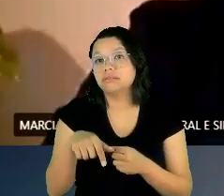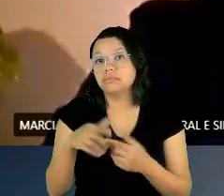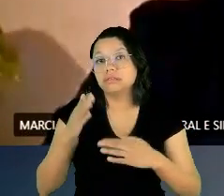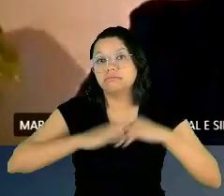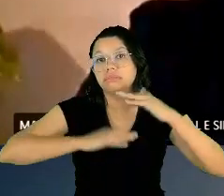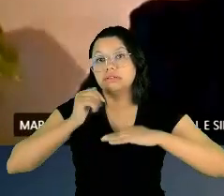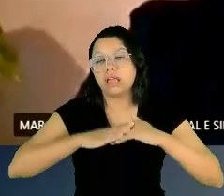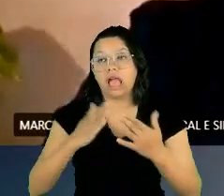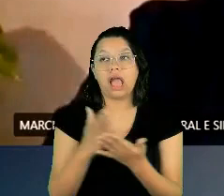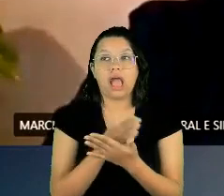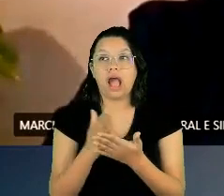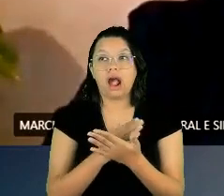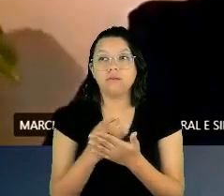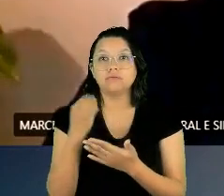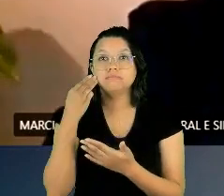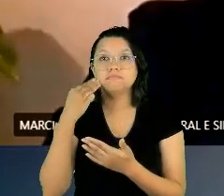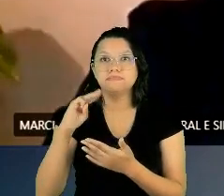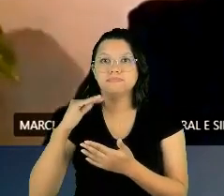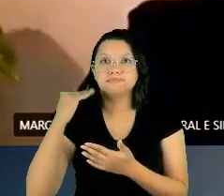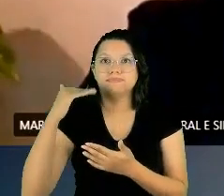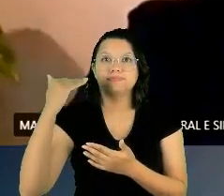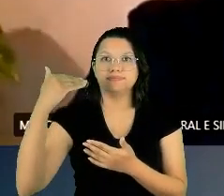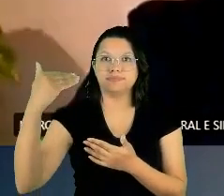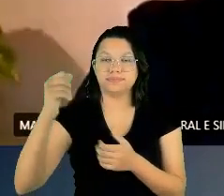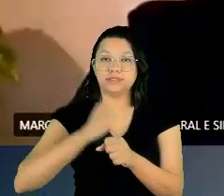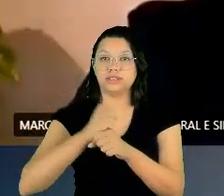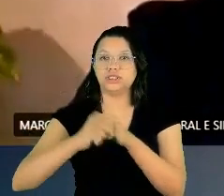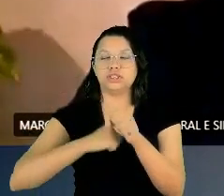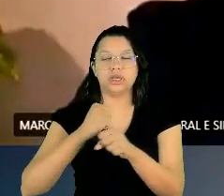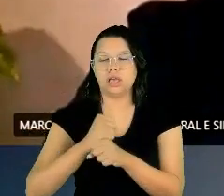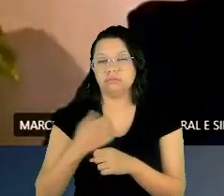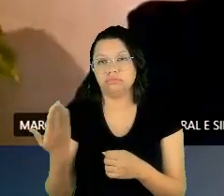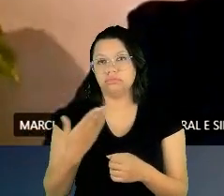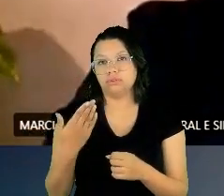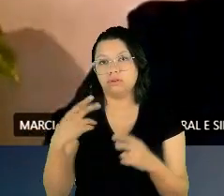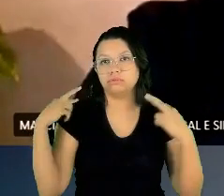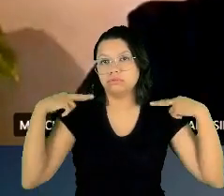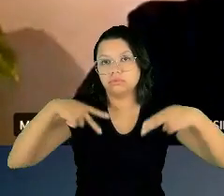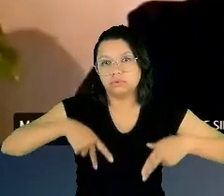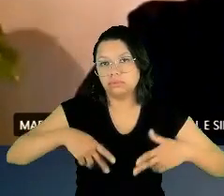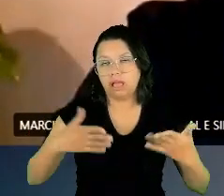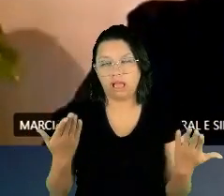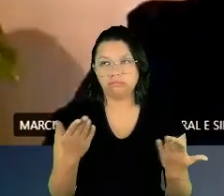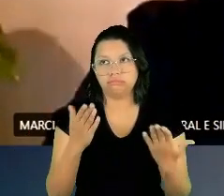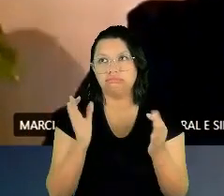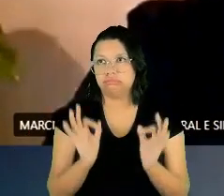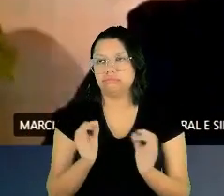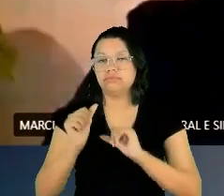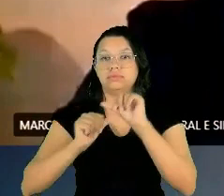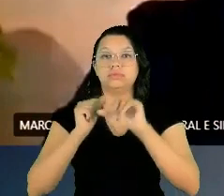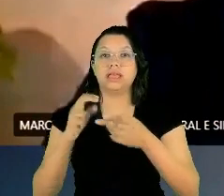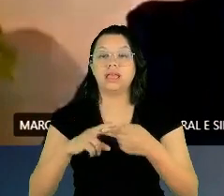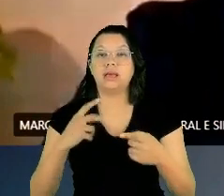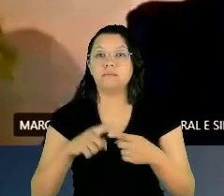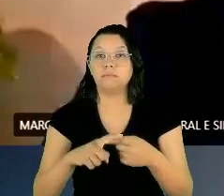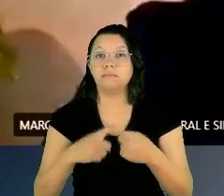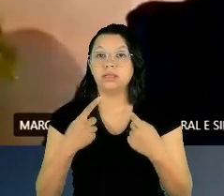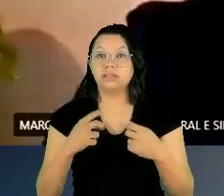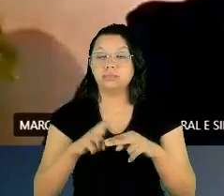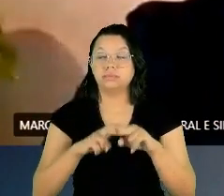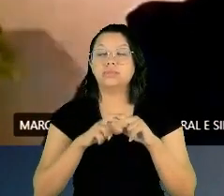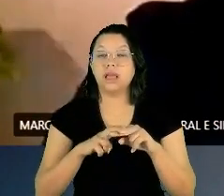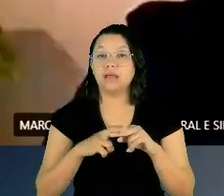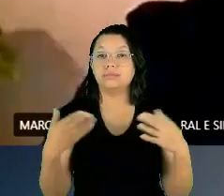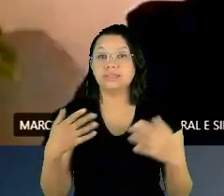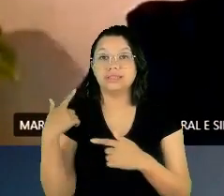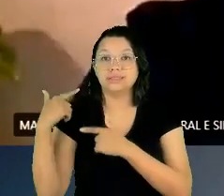como que será essas habilidades daqui a alguns milhares de anos lá para frente da nossa espécie, né? Provavelmente vai mudar, mas em função